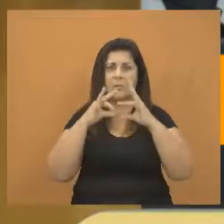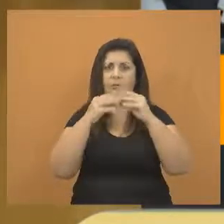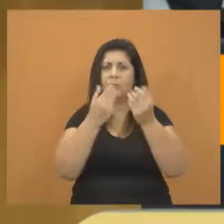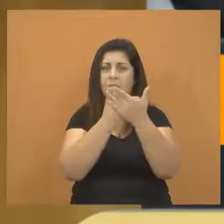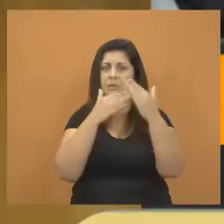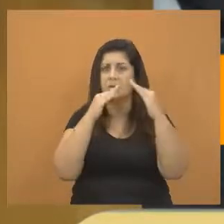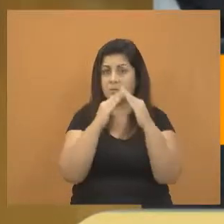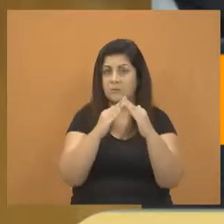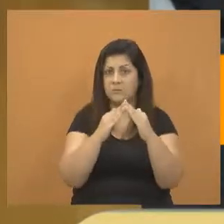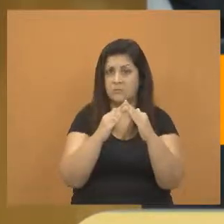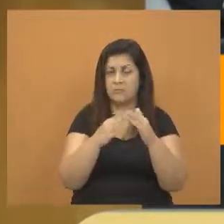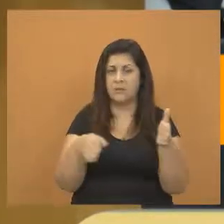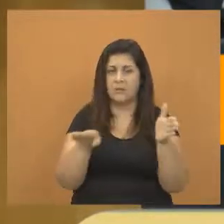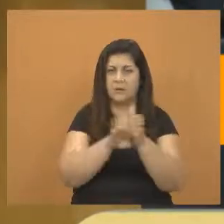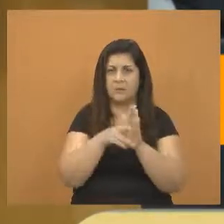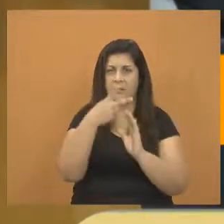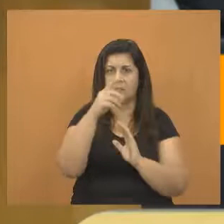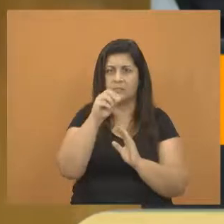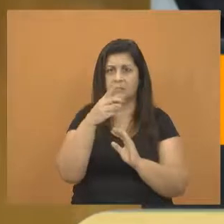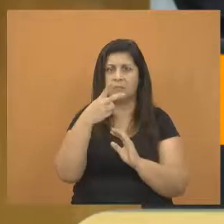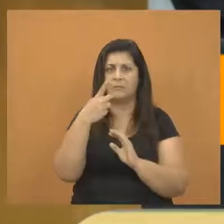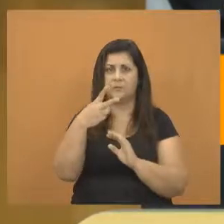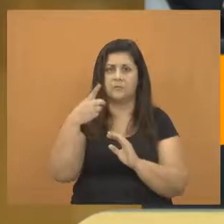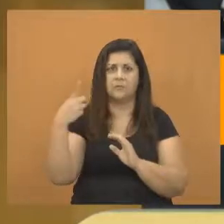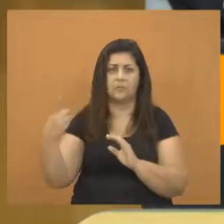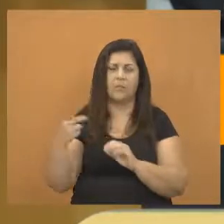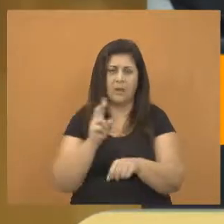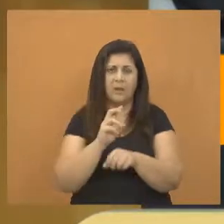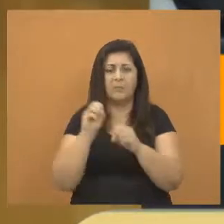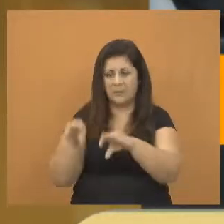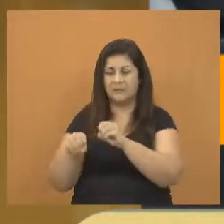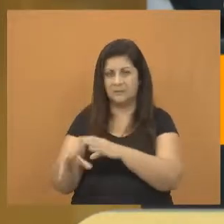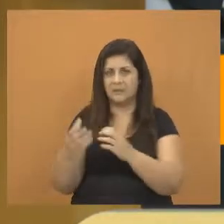escolas atendidas até 2021.